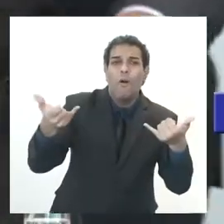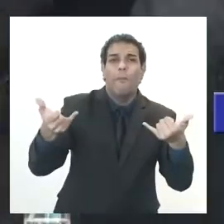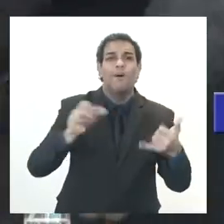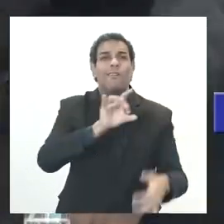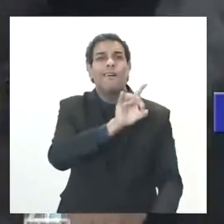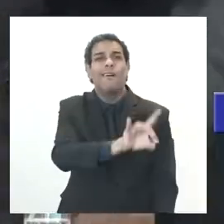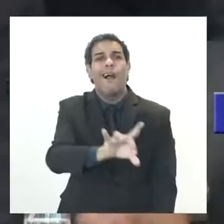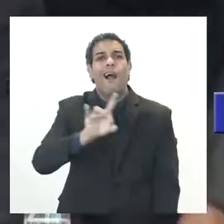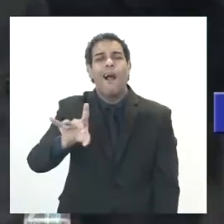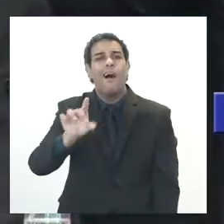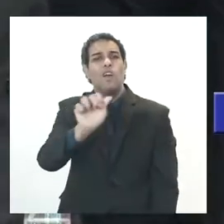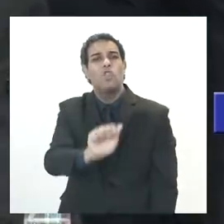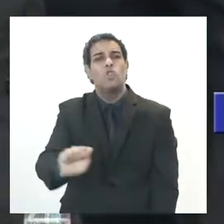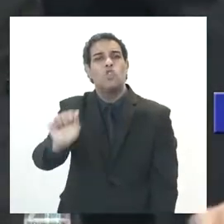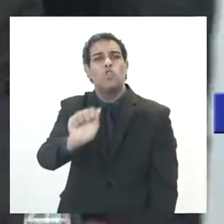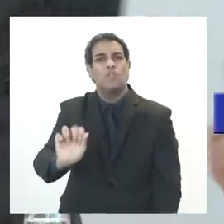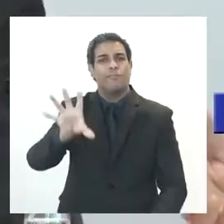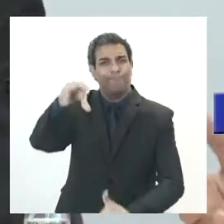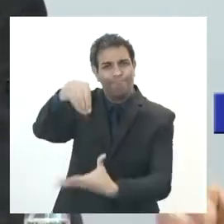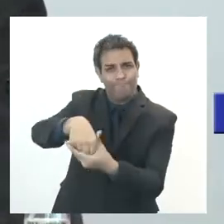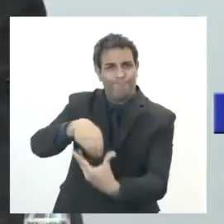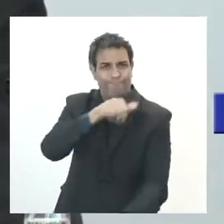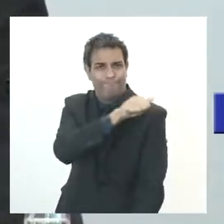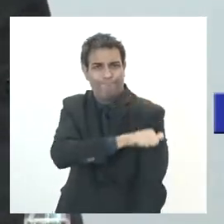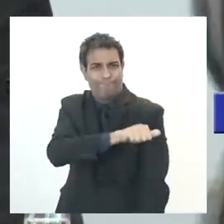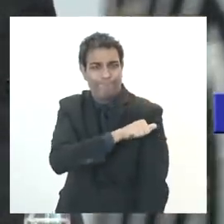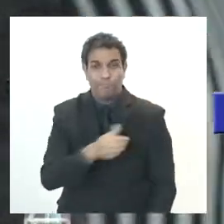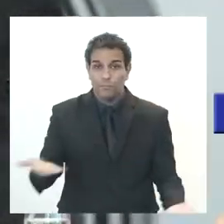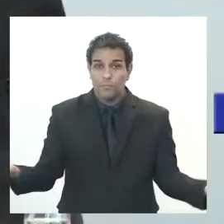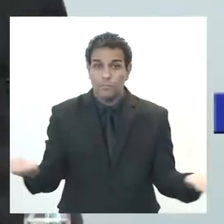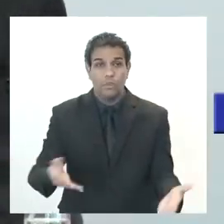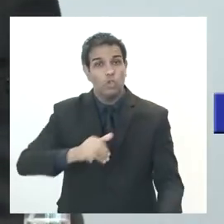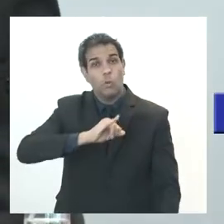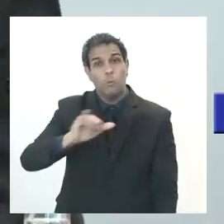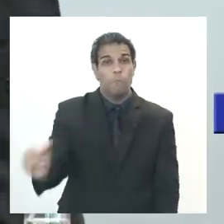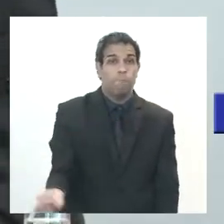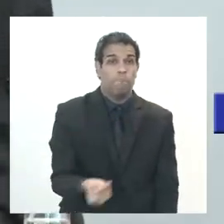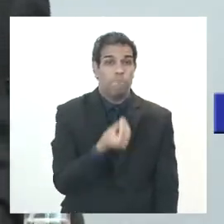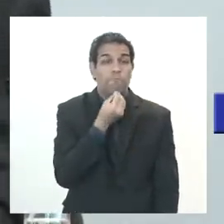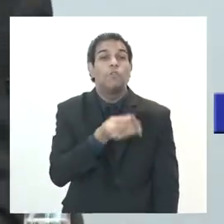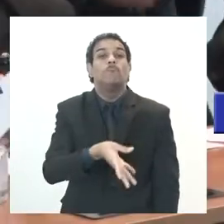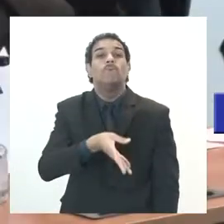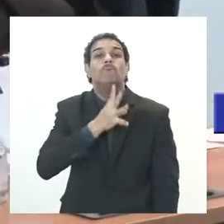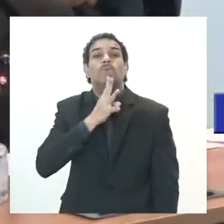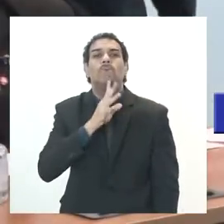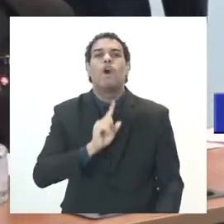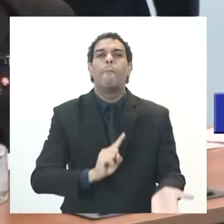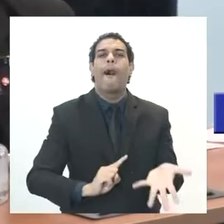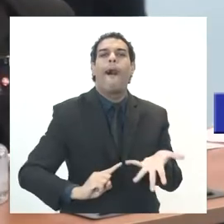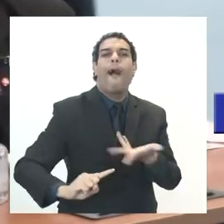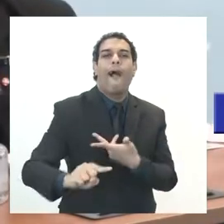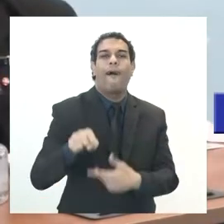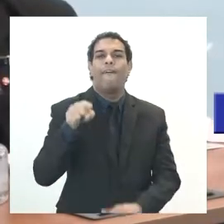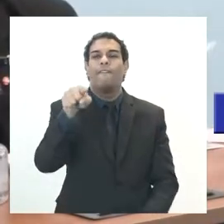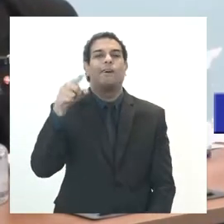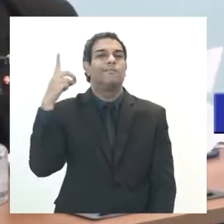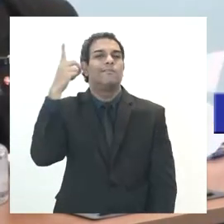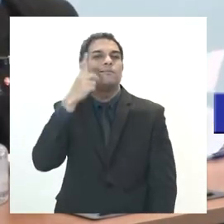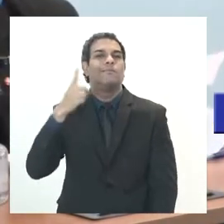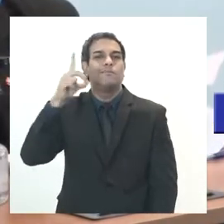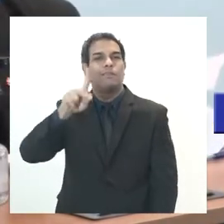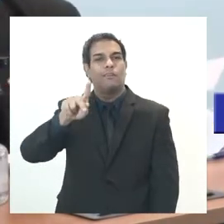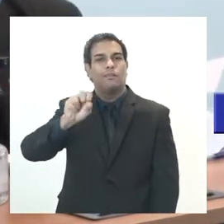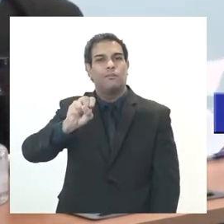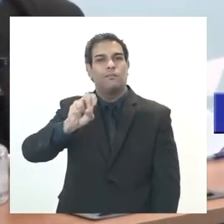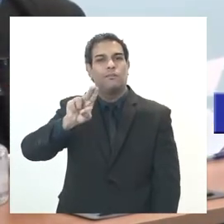setores vir aqui para ouvir o Deputado Paulo Ramos que mandou o convite